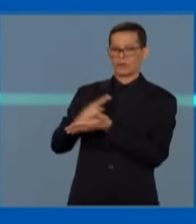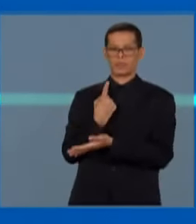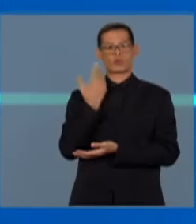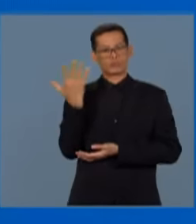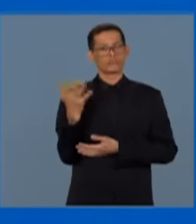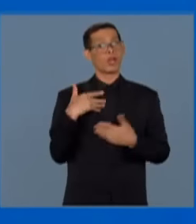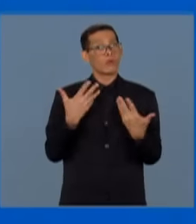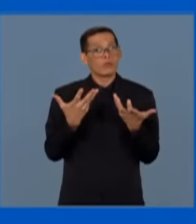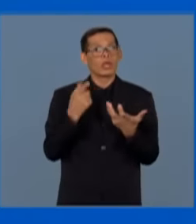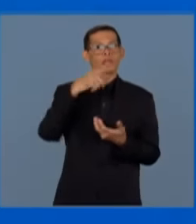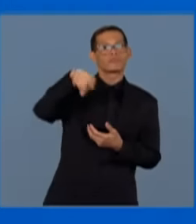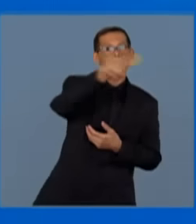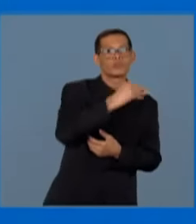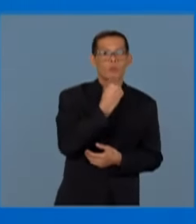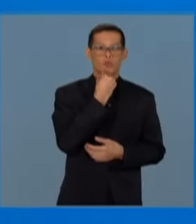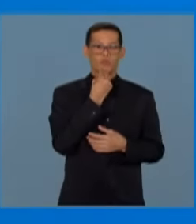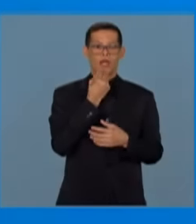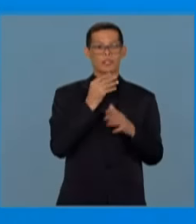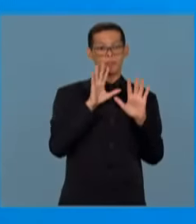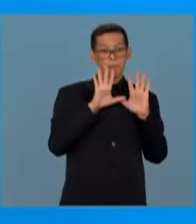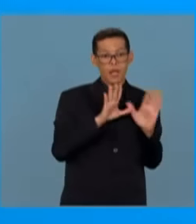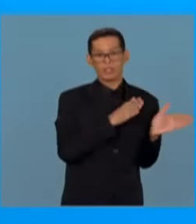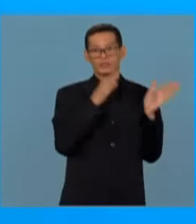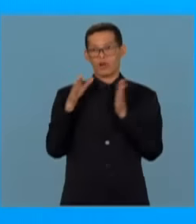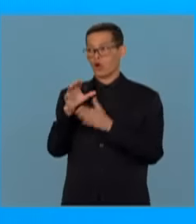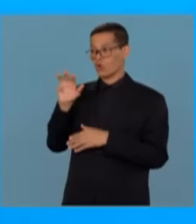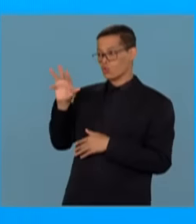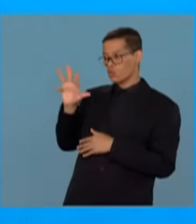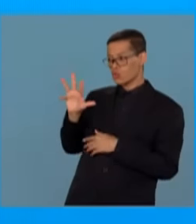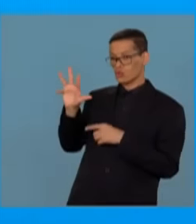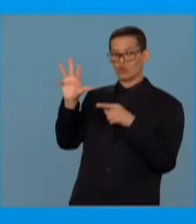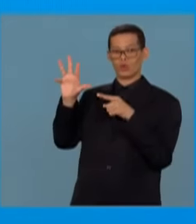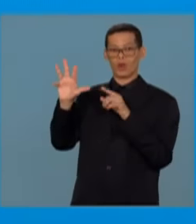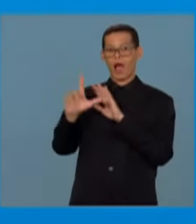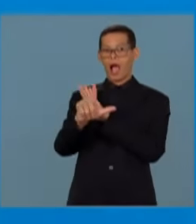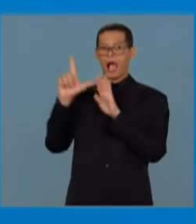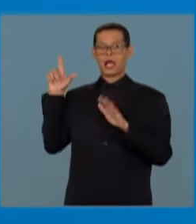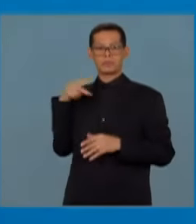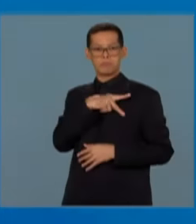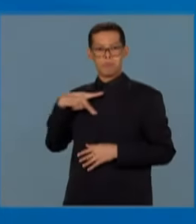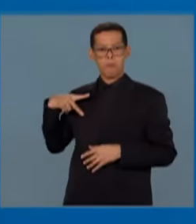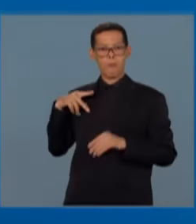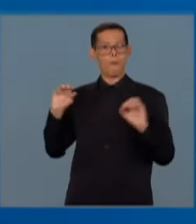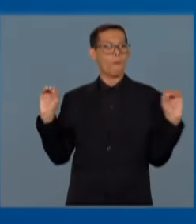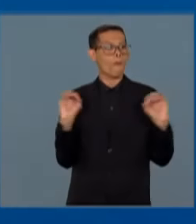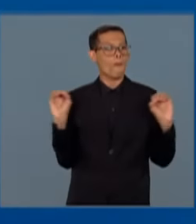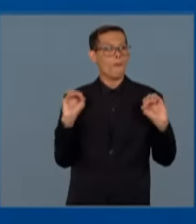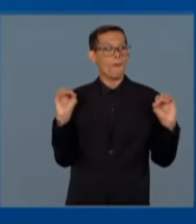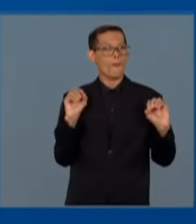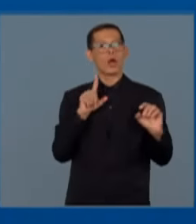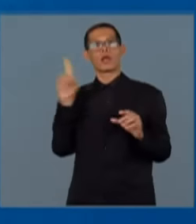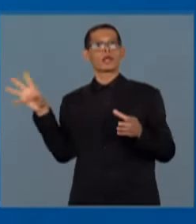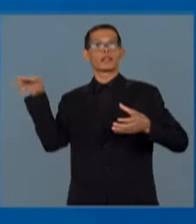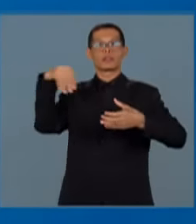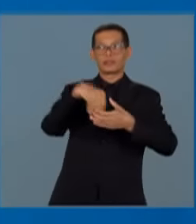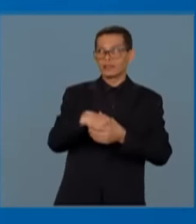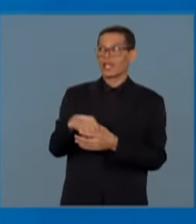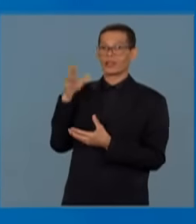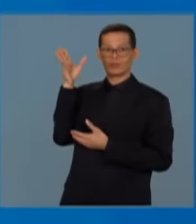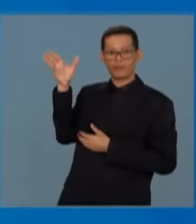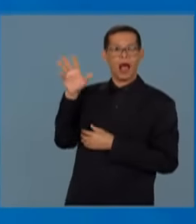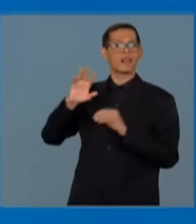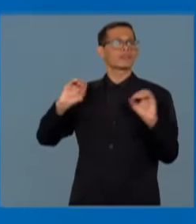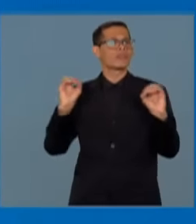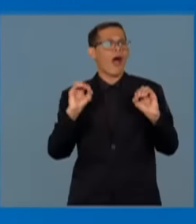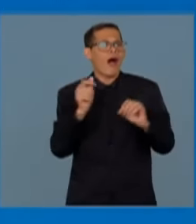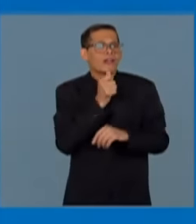pessoal o Lula antes de ser presidente não tinha tido nenhum cargo no executivo e